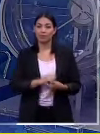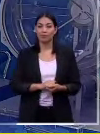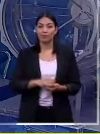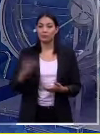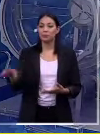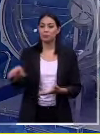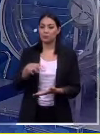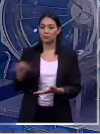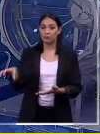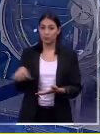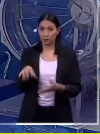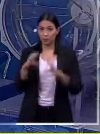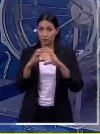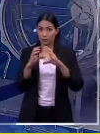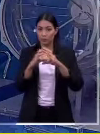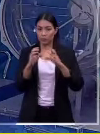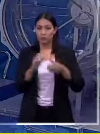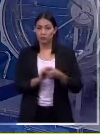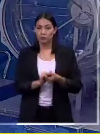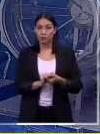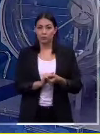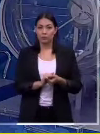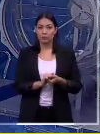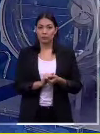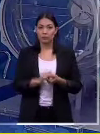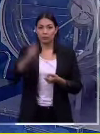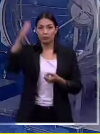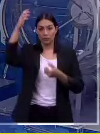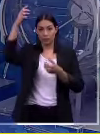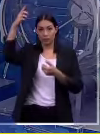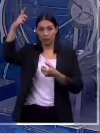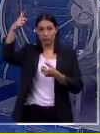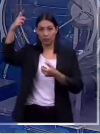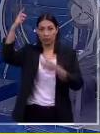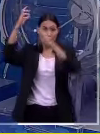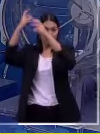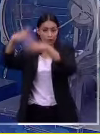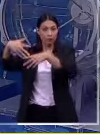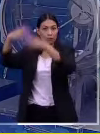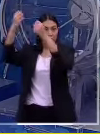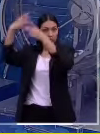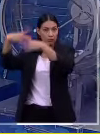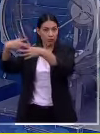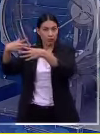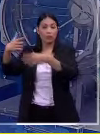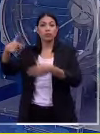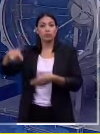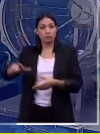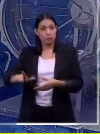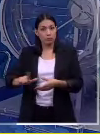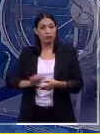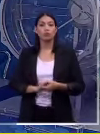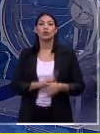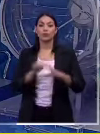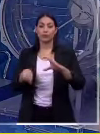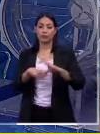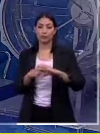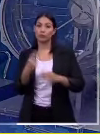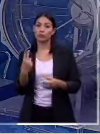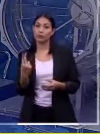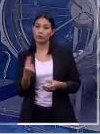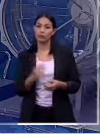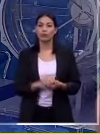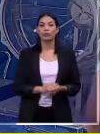as bolas sorteadas no globo 4 e colocá-las acima, num suporte acima do mesmo globo. A Sandra, nossa colega da Caixa,